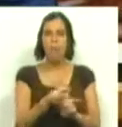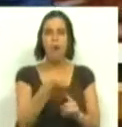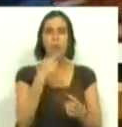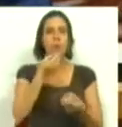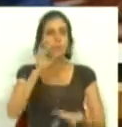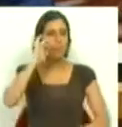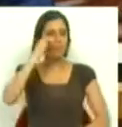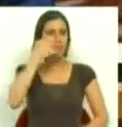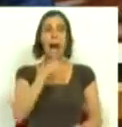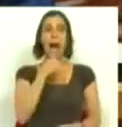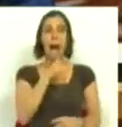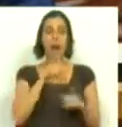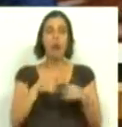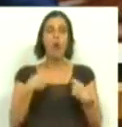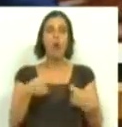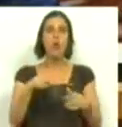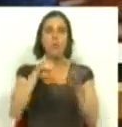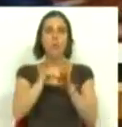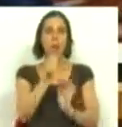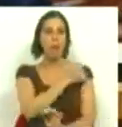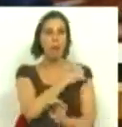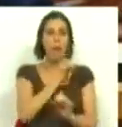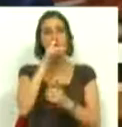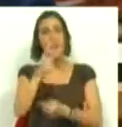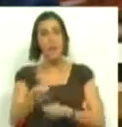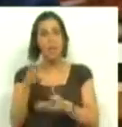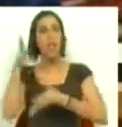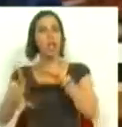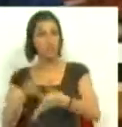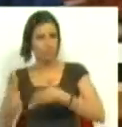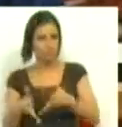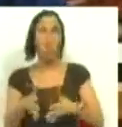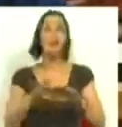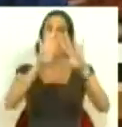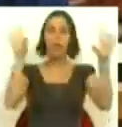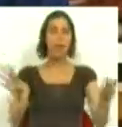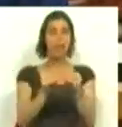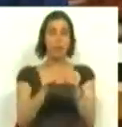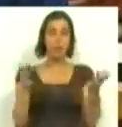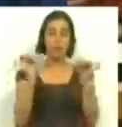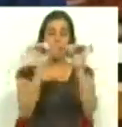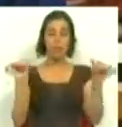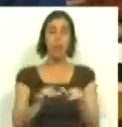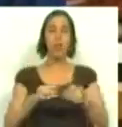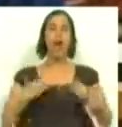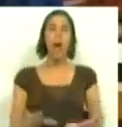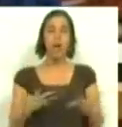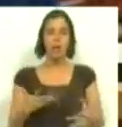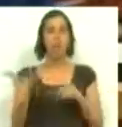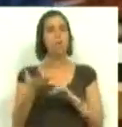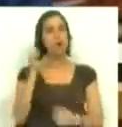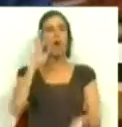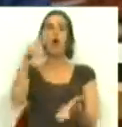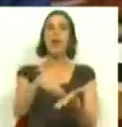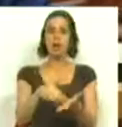grande desperdício de água ao nível do consumo doméstico, agrícola e industrial. Em suma, o sistema atual